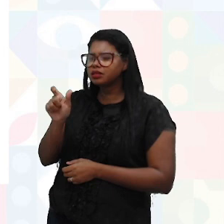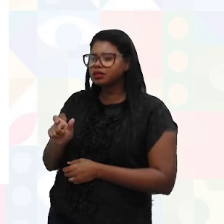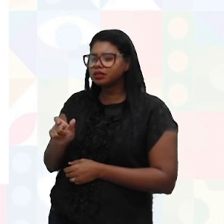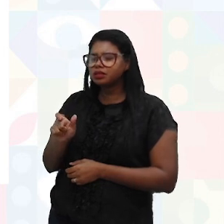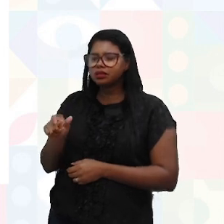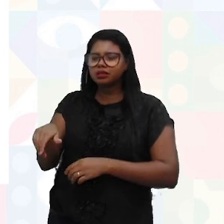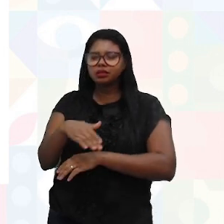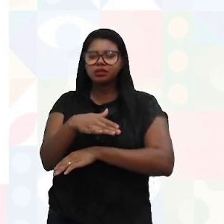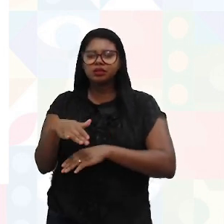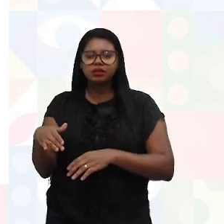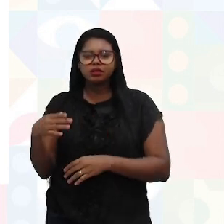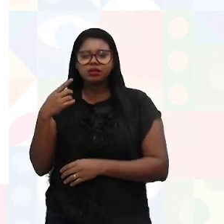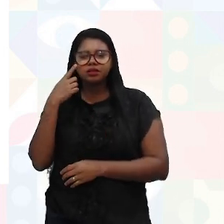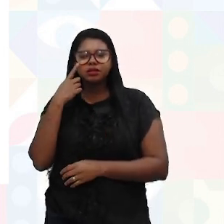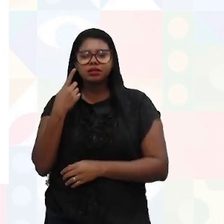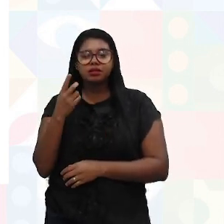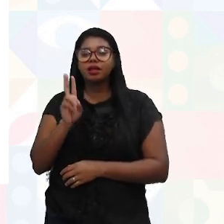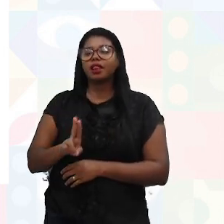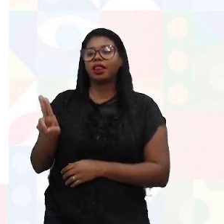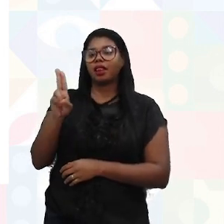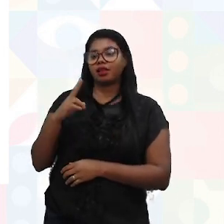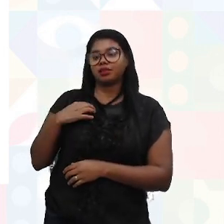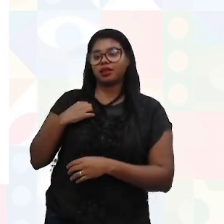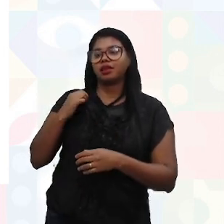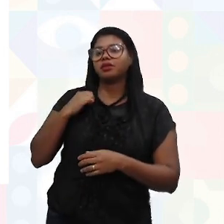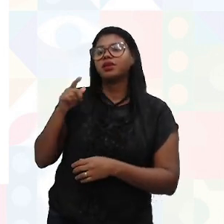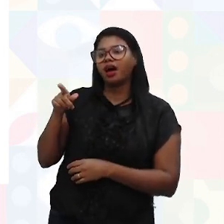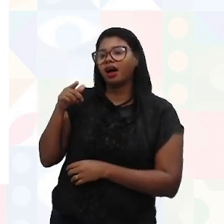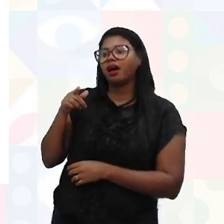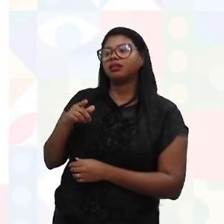sabe, né? Se a pessoa está usando uma blusa de tal marca.